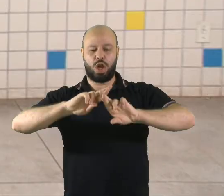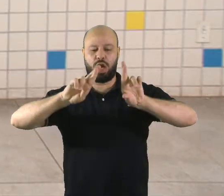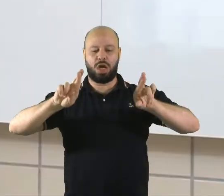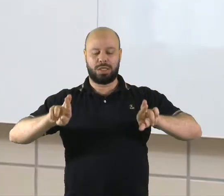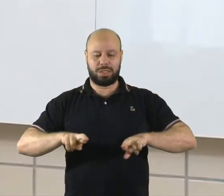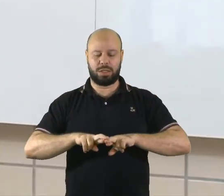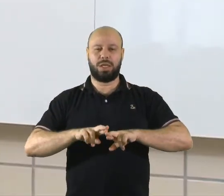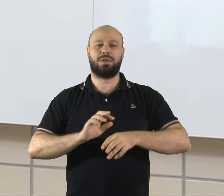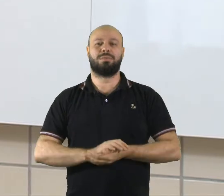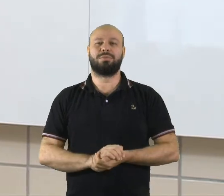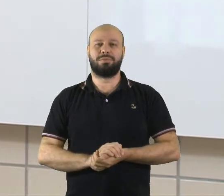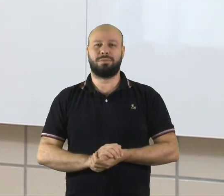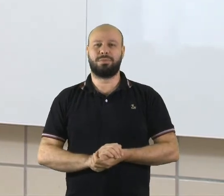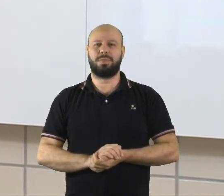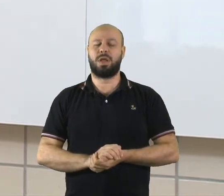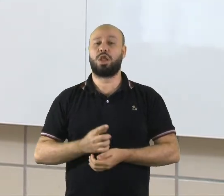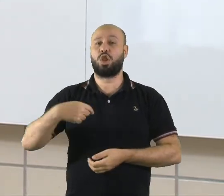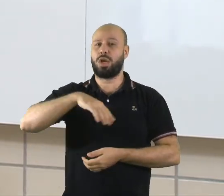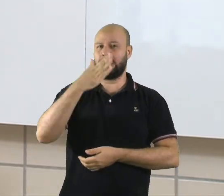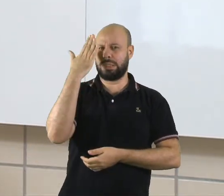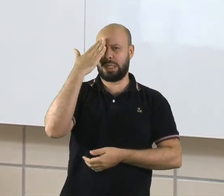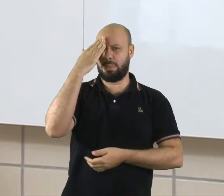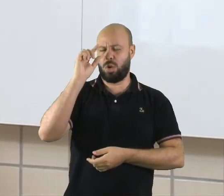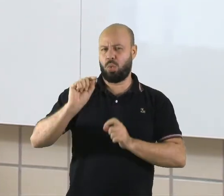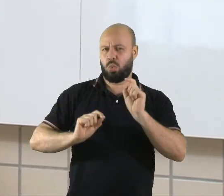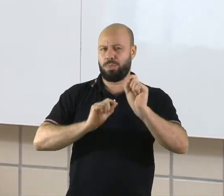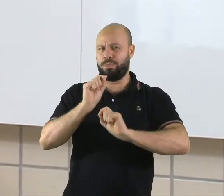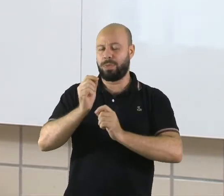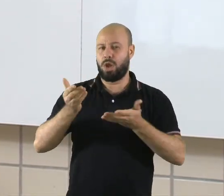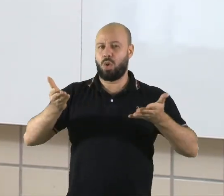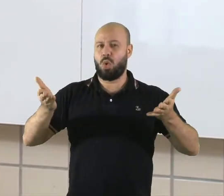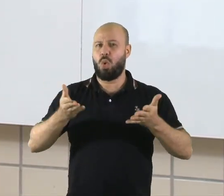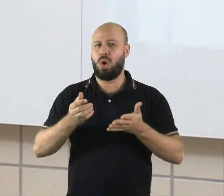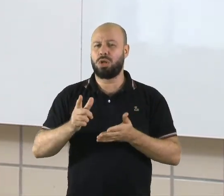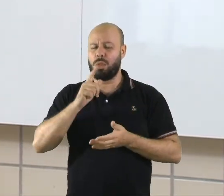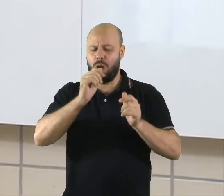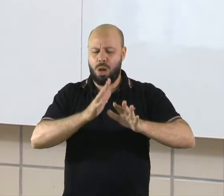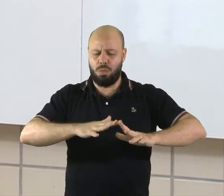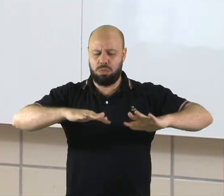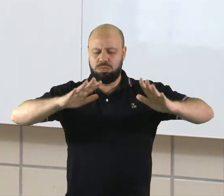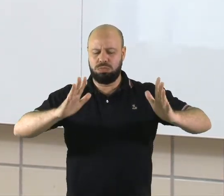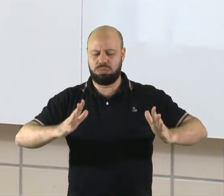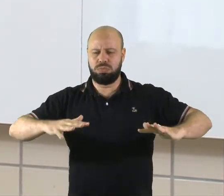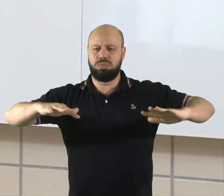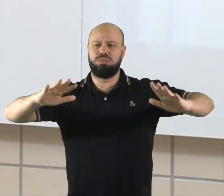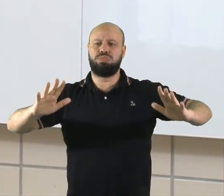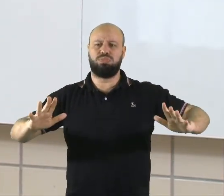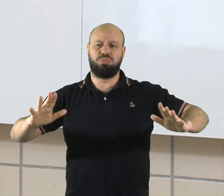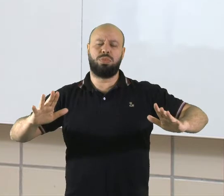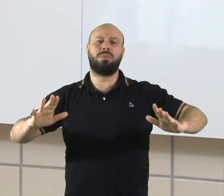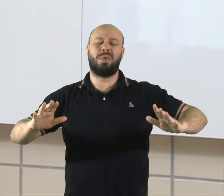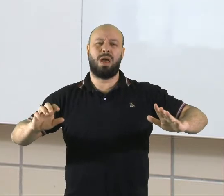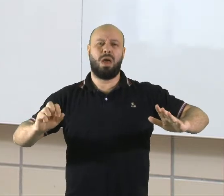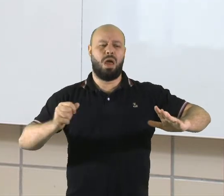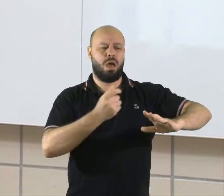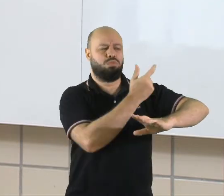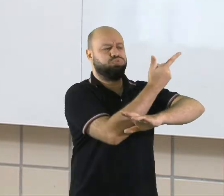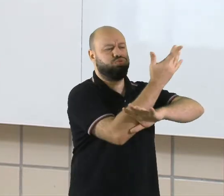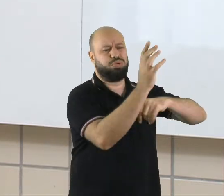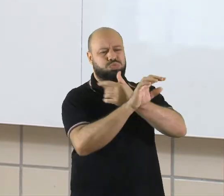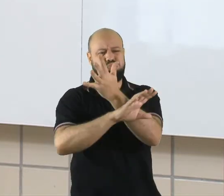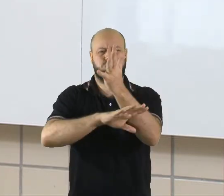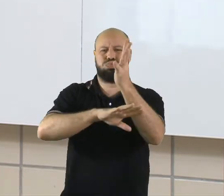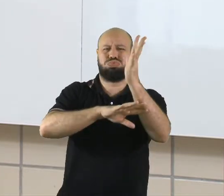Nós sabemos que hoje os oceanos, a mata está repleta